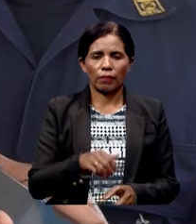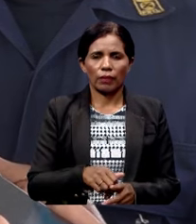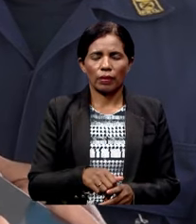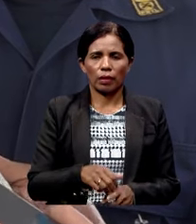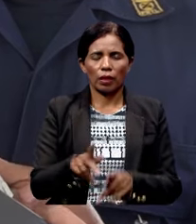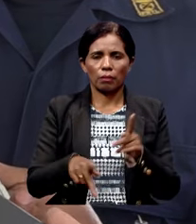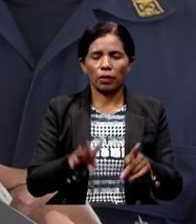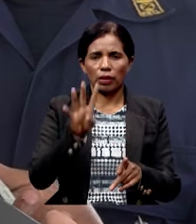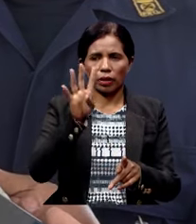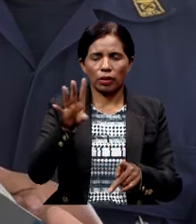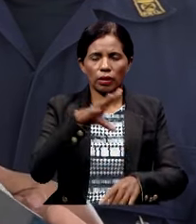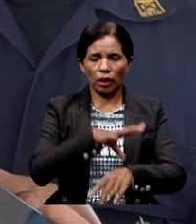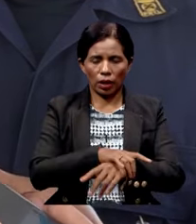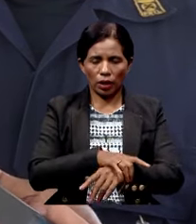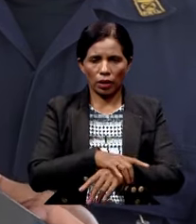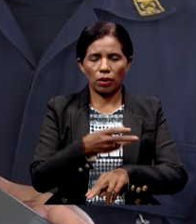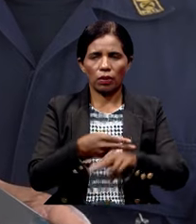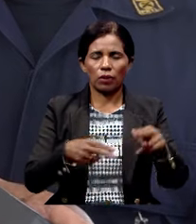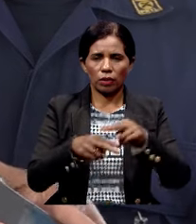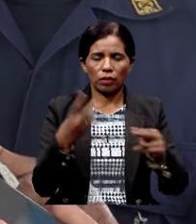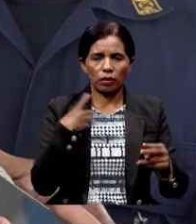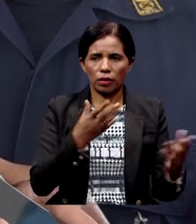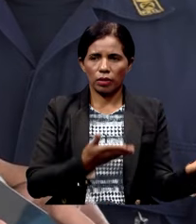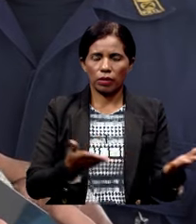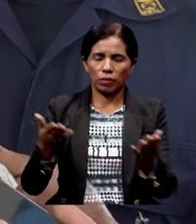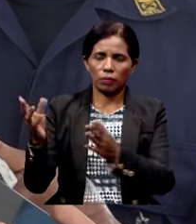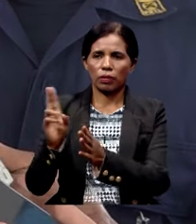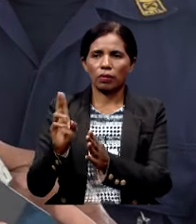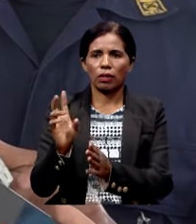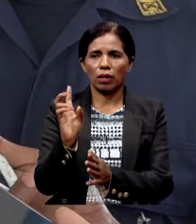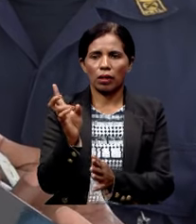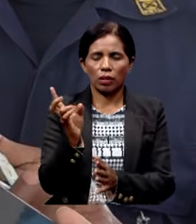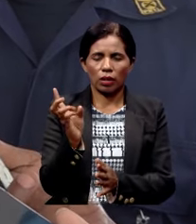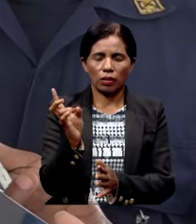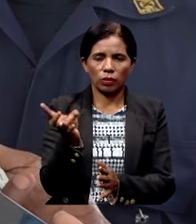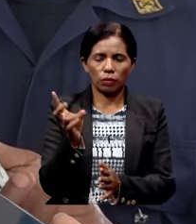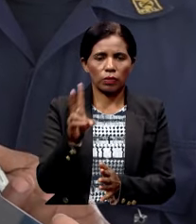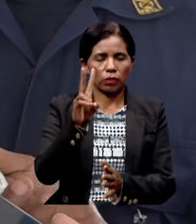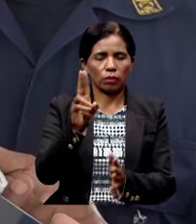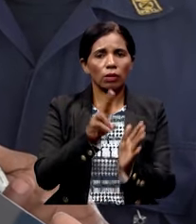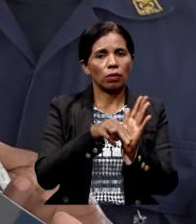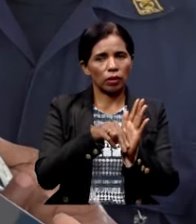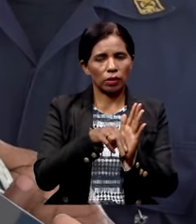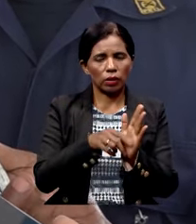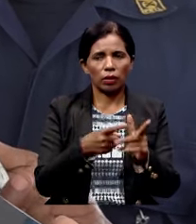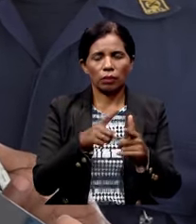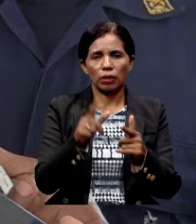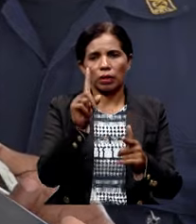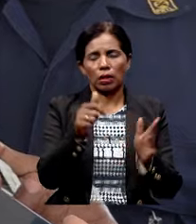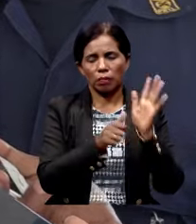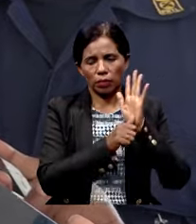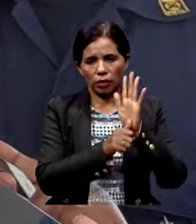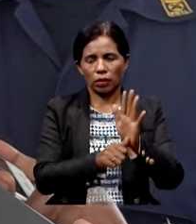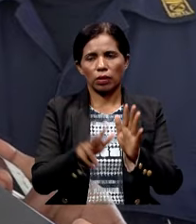para grande delito, está submetido para 102 horas, está detém 102 horas, e dá apresenta ona e a